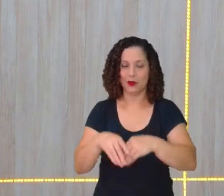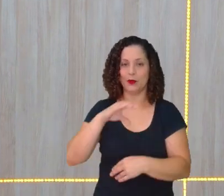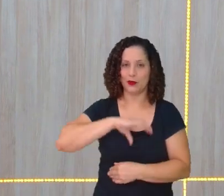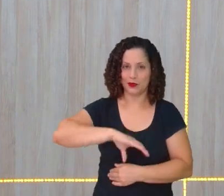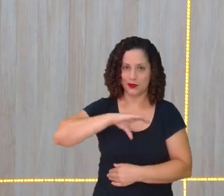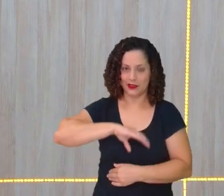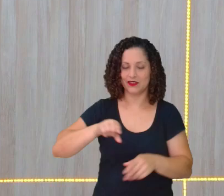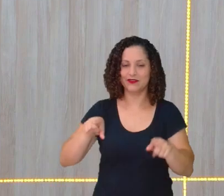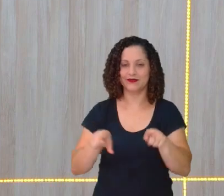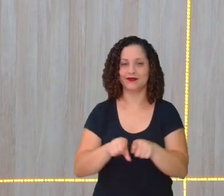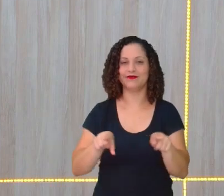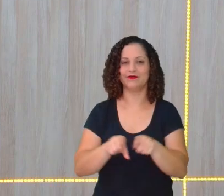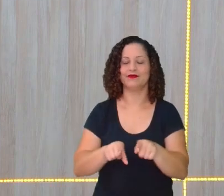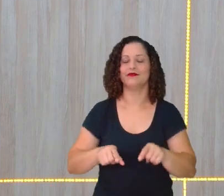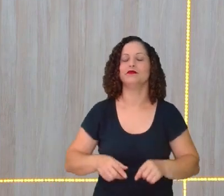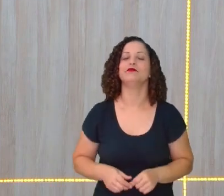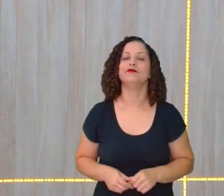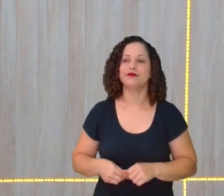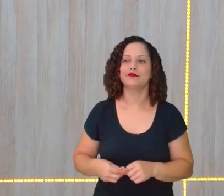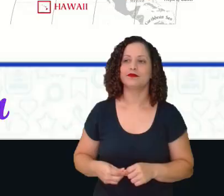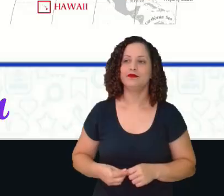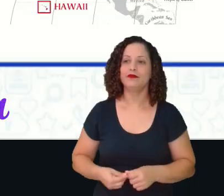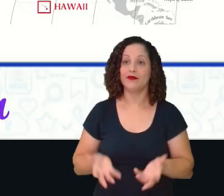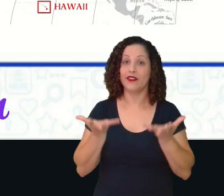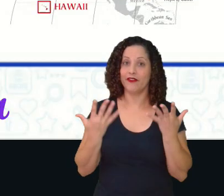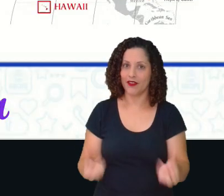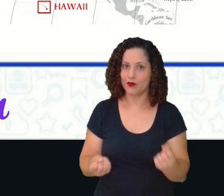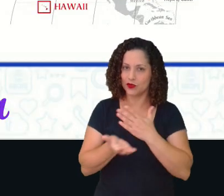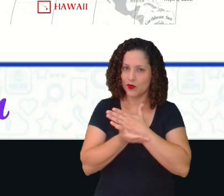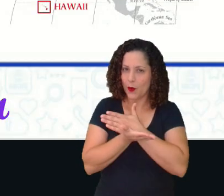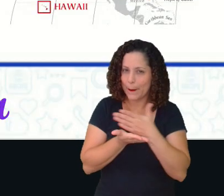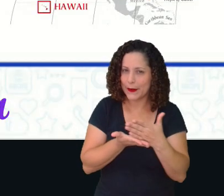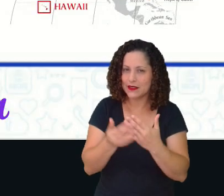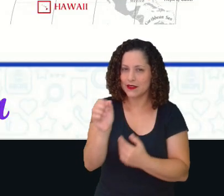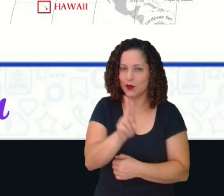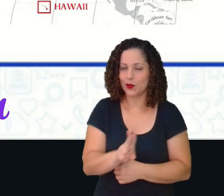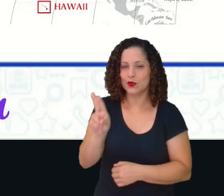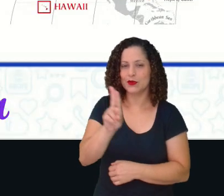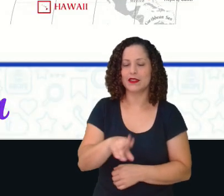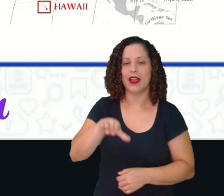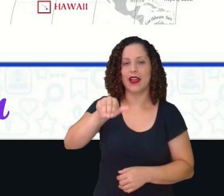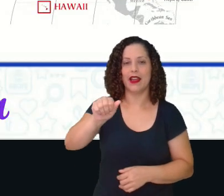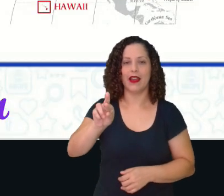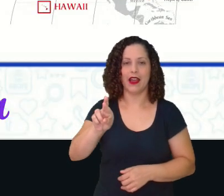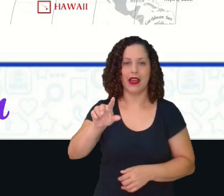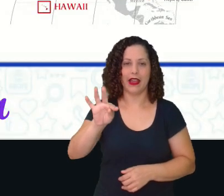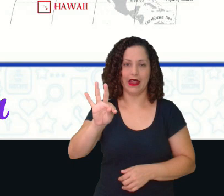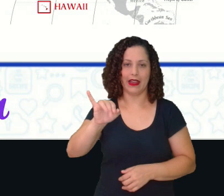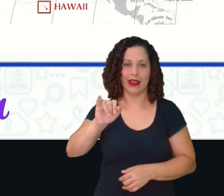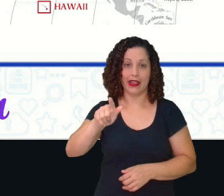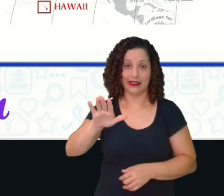né? Então, vamos começar a trabalhar com os artigos.